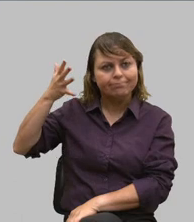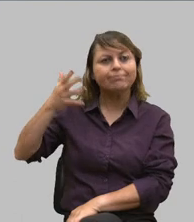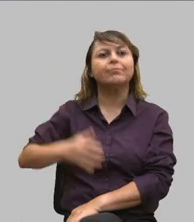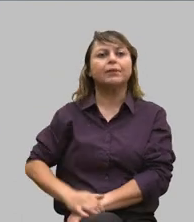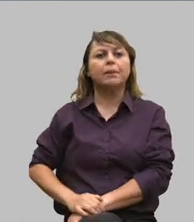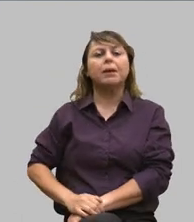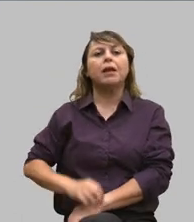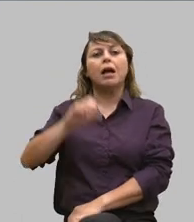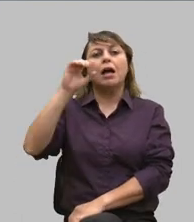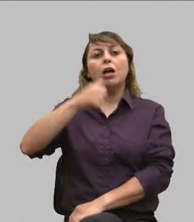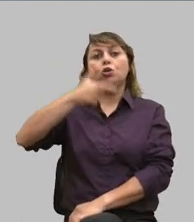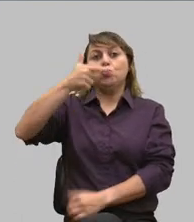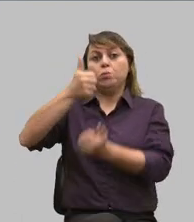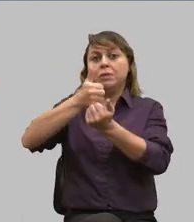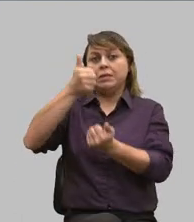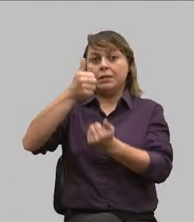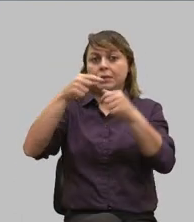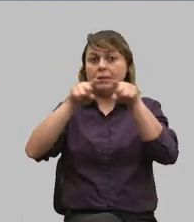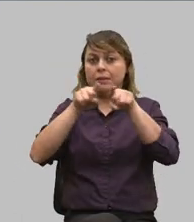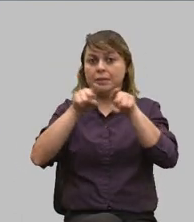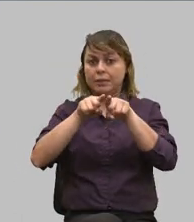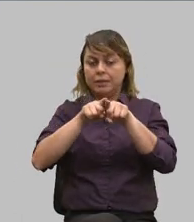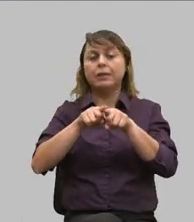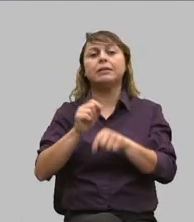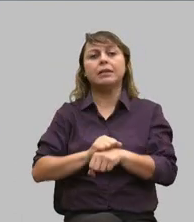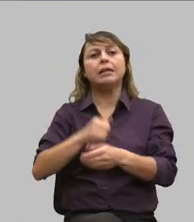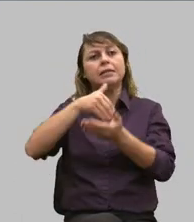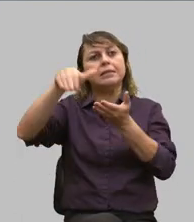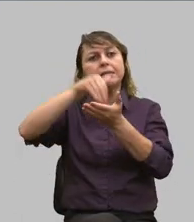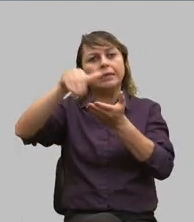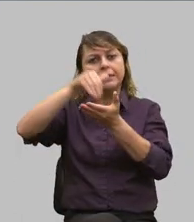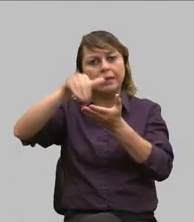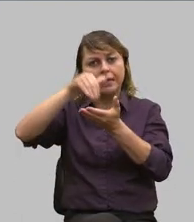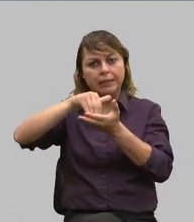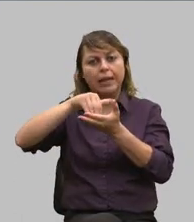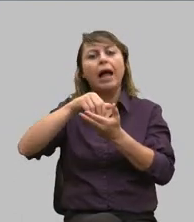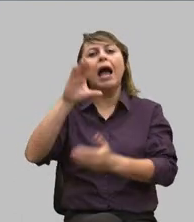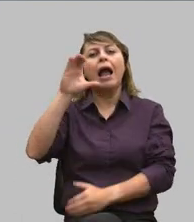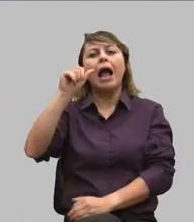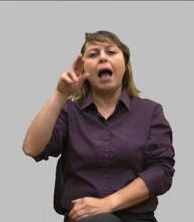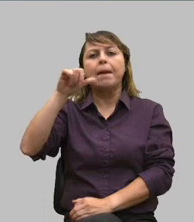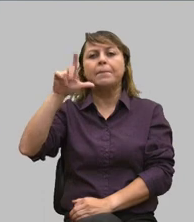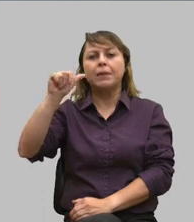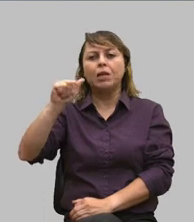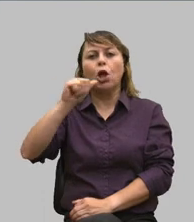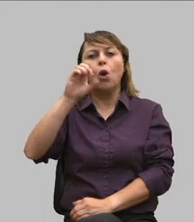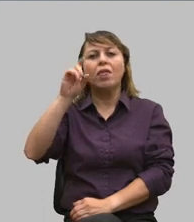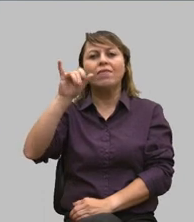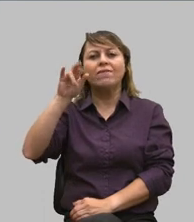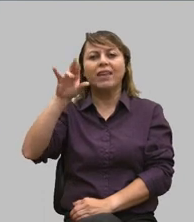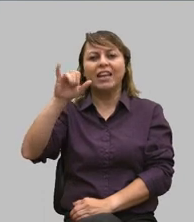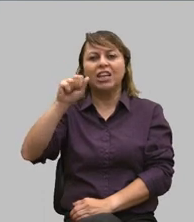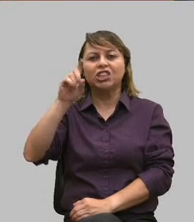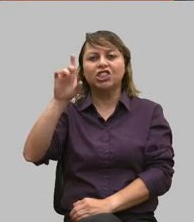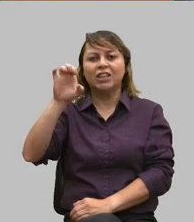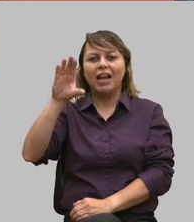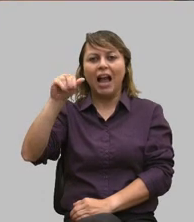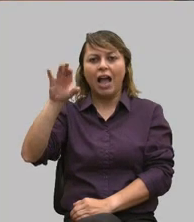subsecretária de rede de atenção a Camila Moreira de Castro para suas considerações